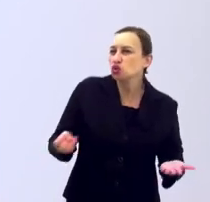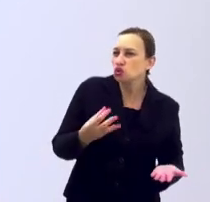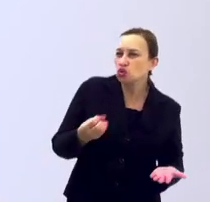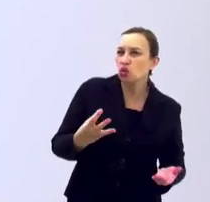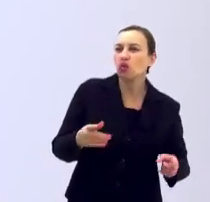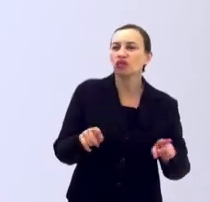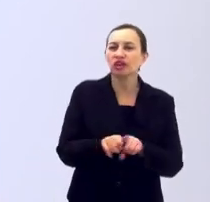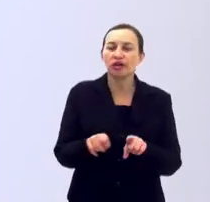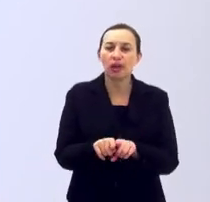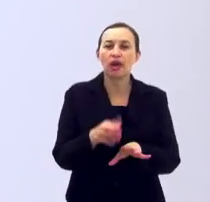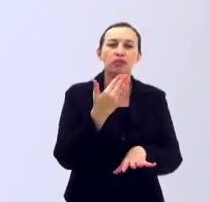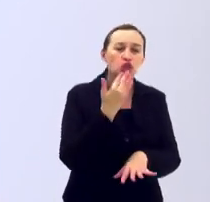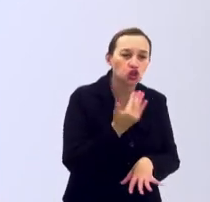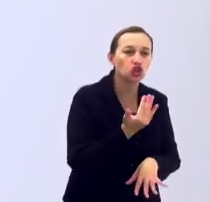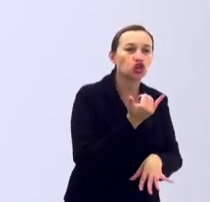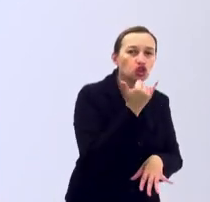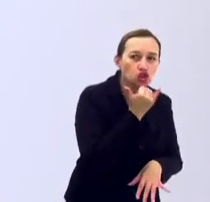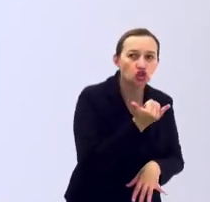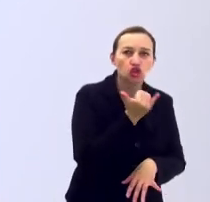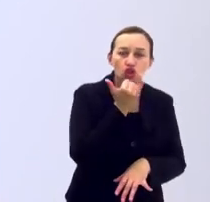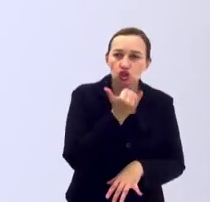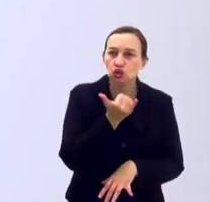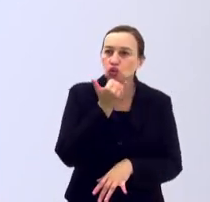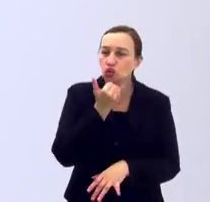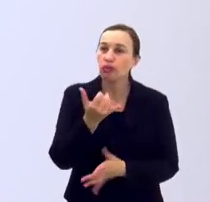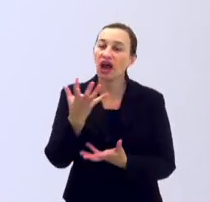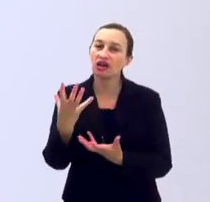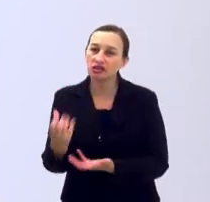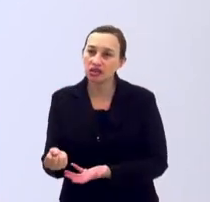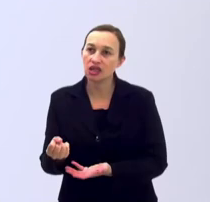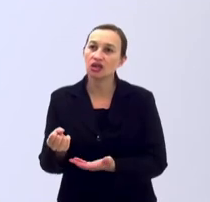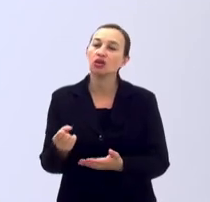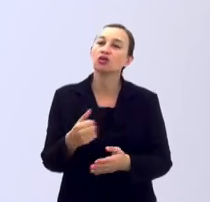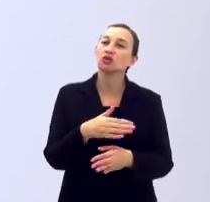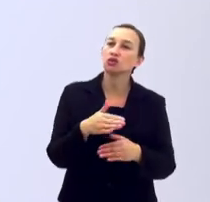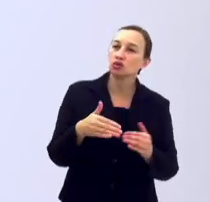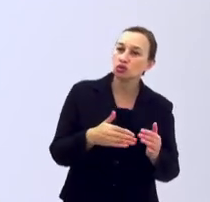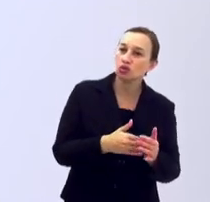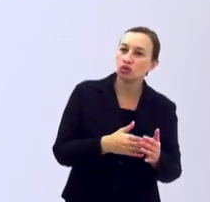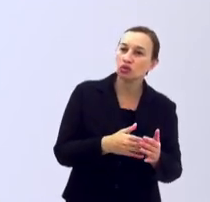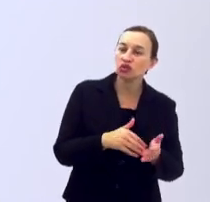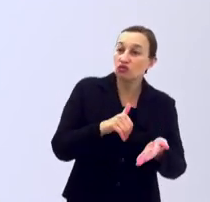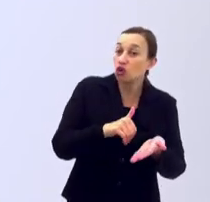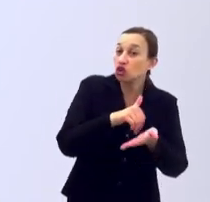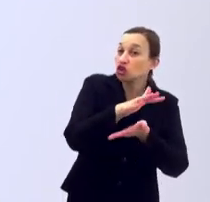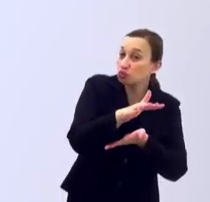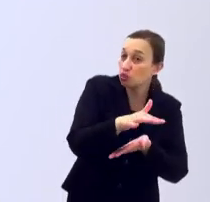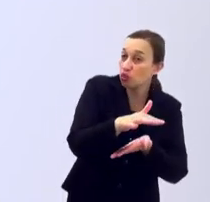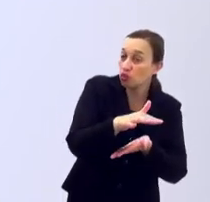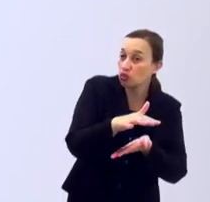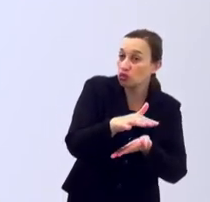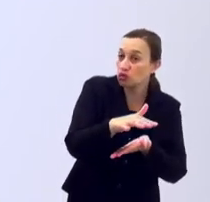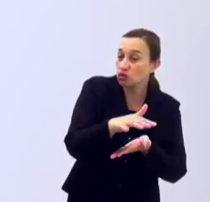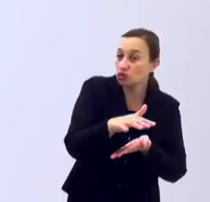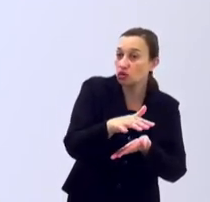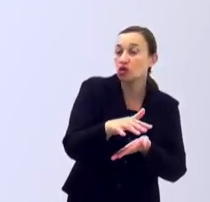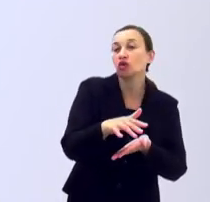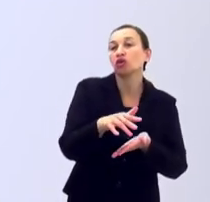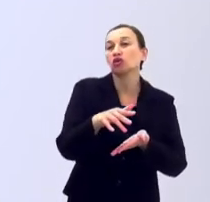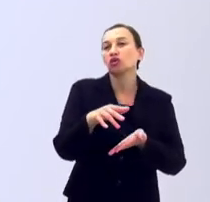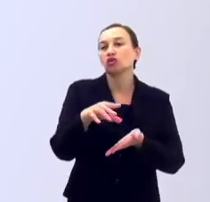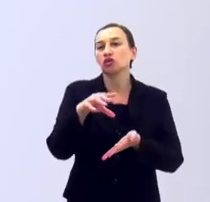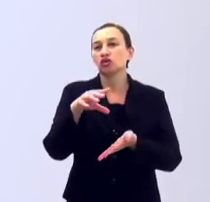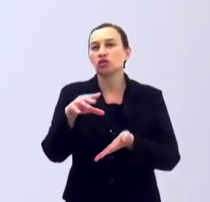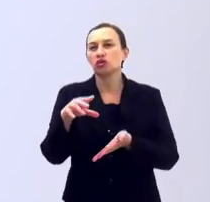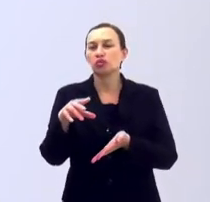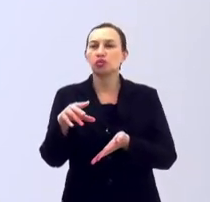mais recentemente eles pediram desculpas e aceitam que todos aqueles que foram de alguma forma expulsos de Portugal e Espanha